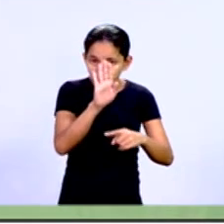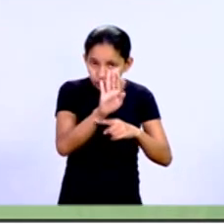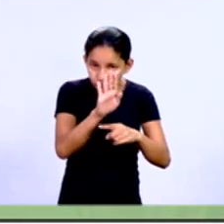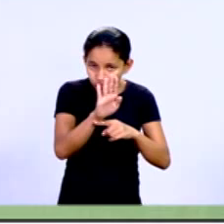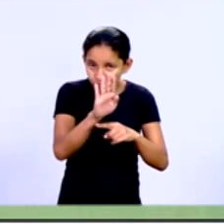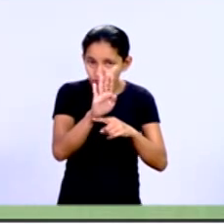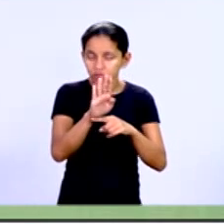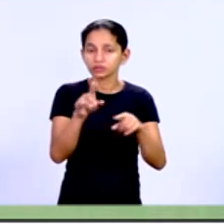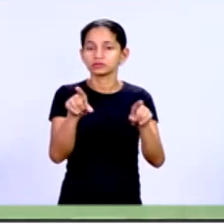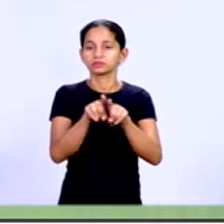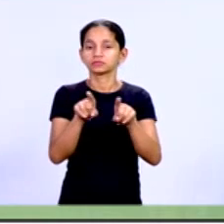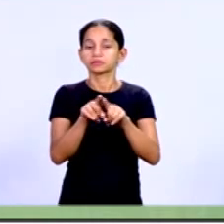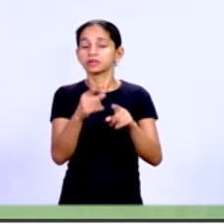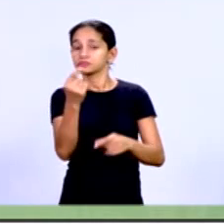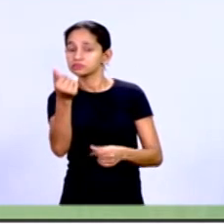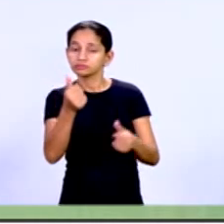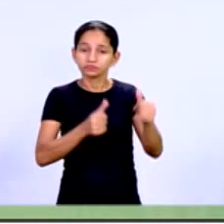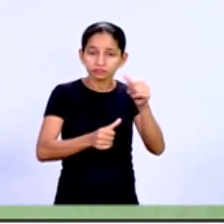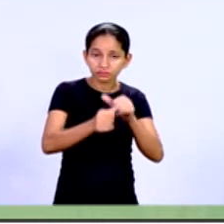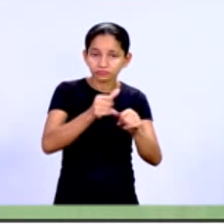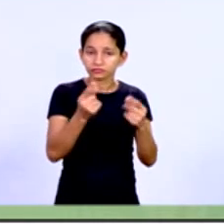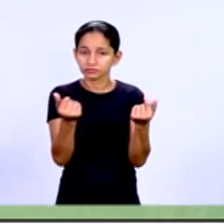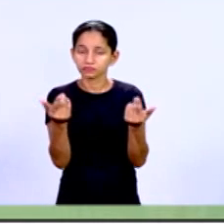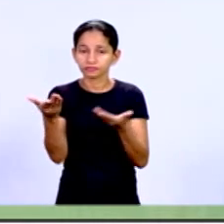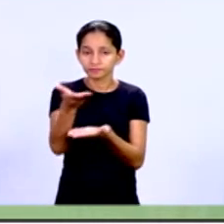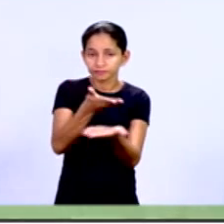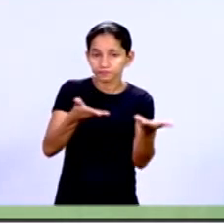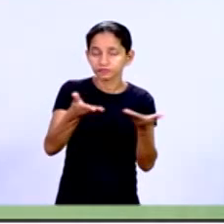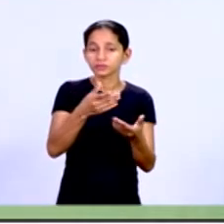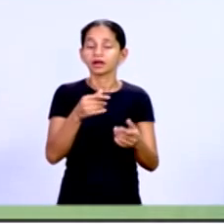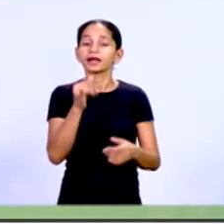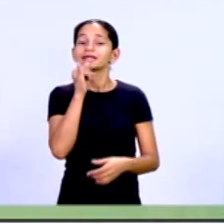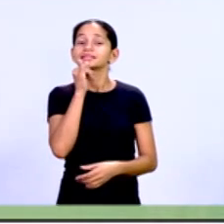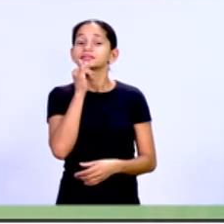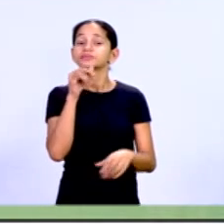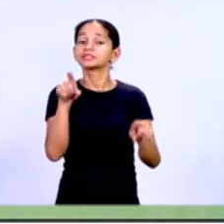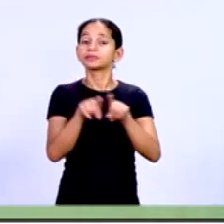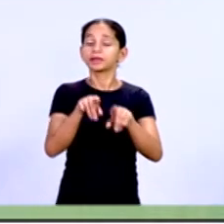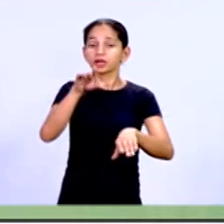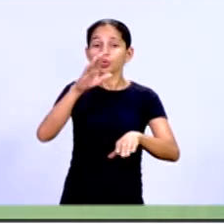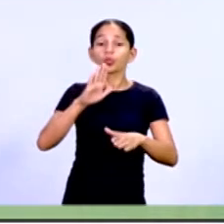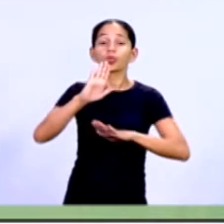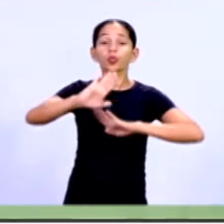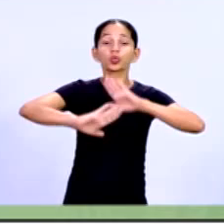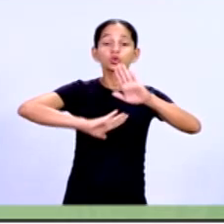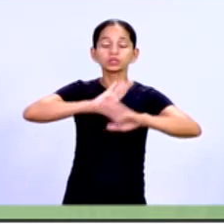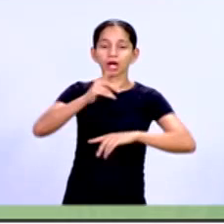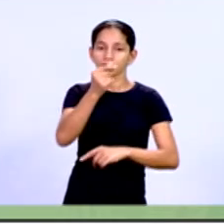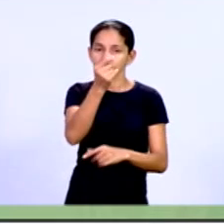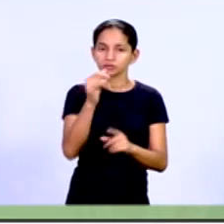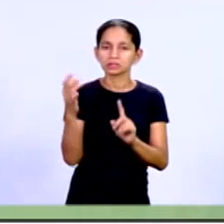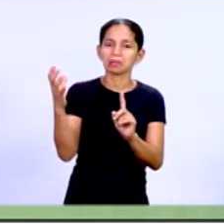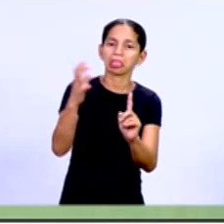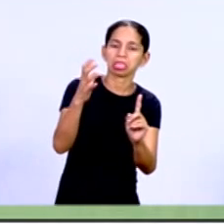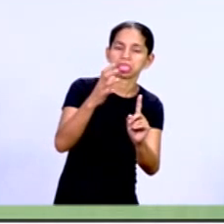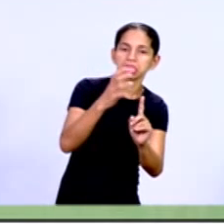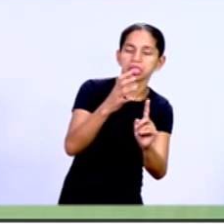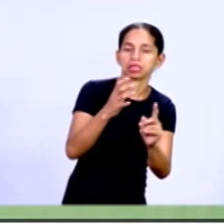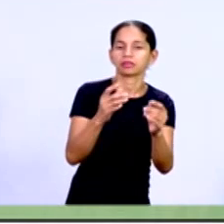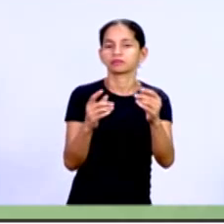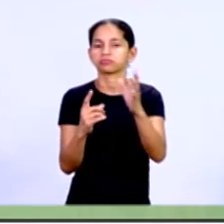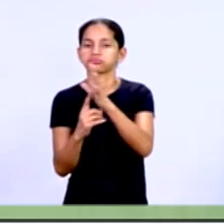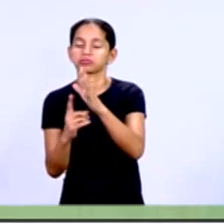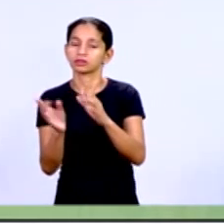valores mobiliários, evitar ou coibir modalidades de fraude ou manipulação no